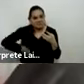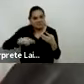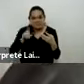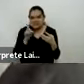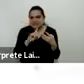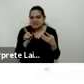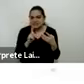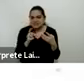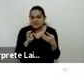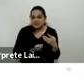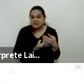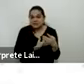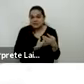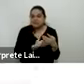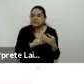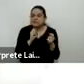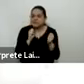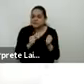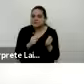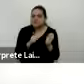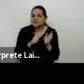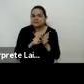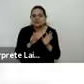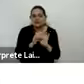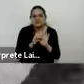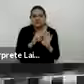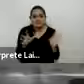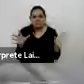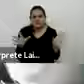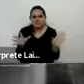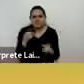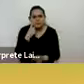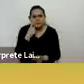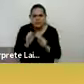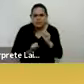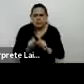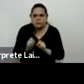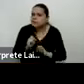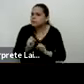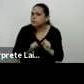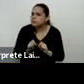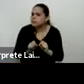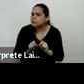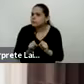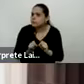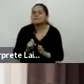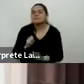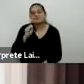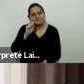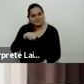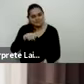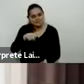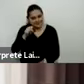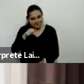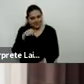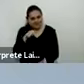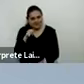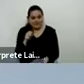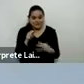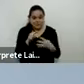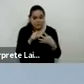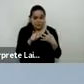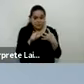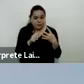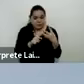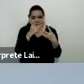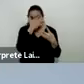número ilimitado de consultas mensais. Opa, volta a fita! Quê? Isso mesmo! Para 4 pessoas